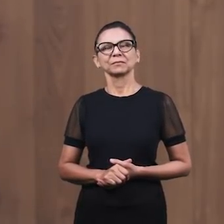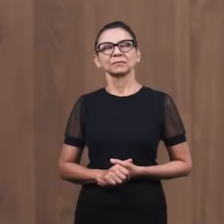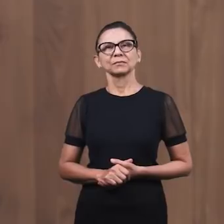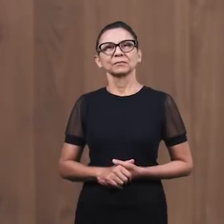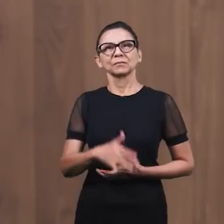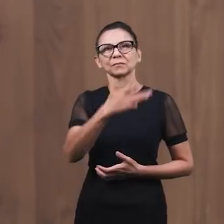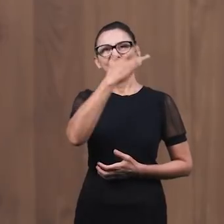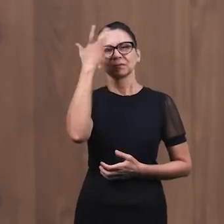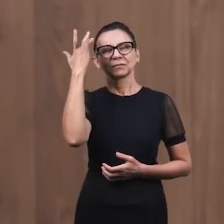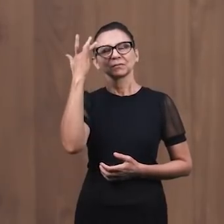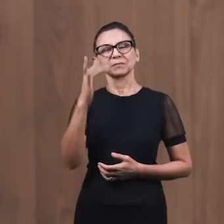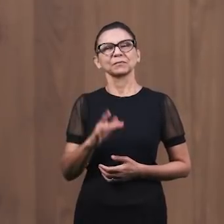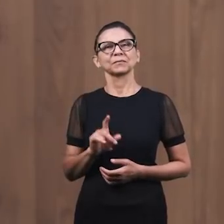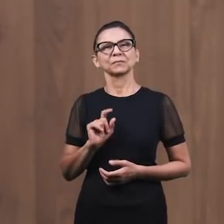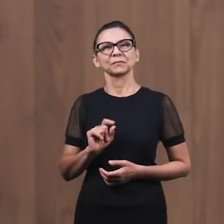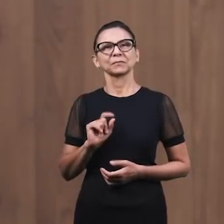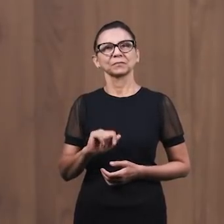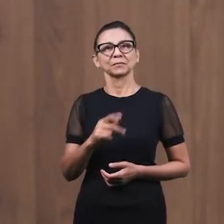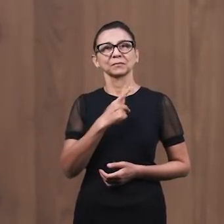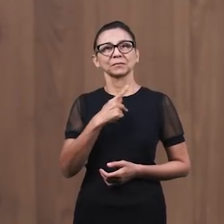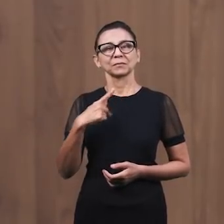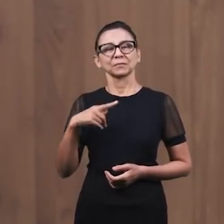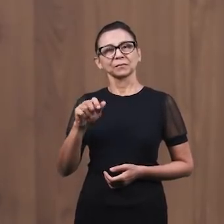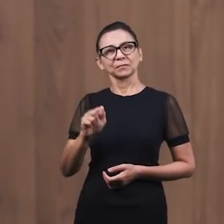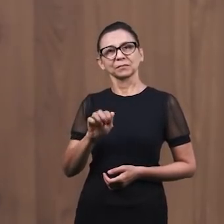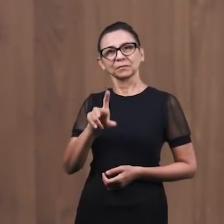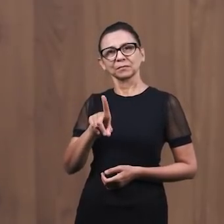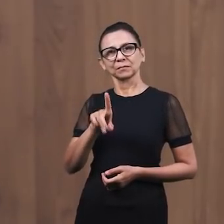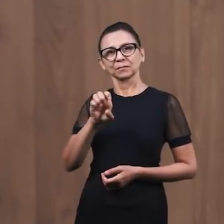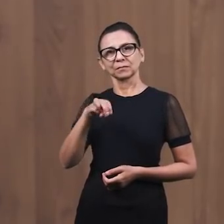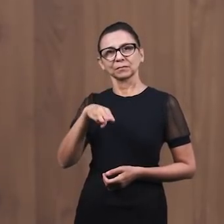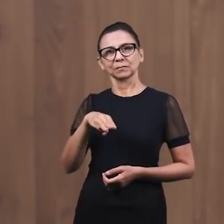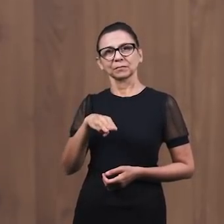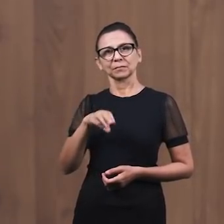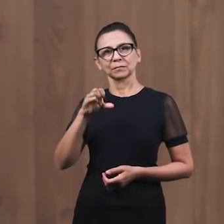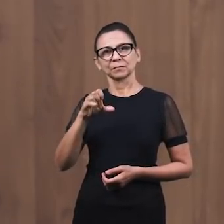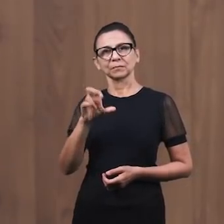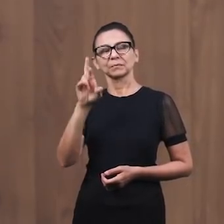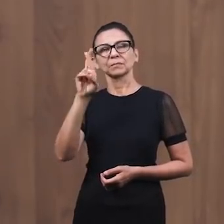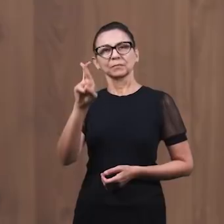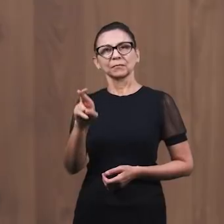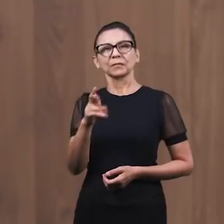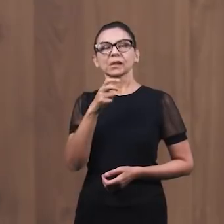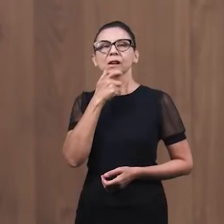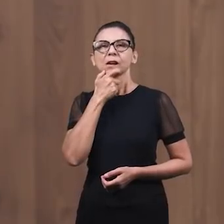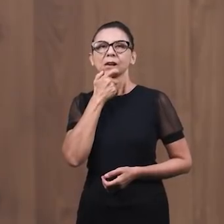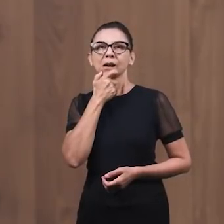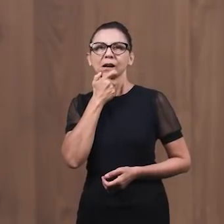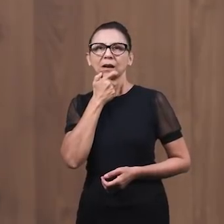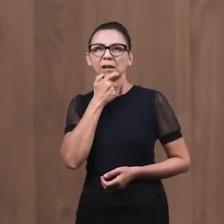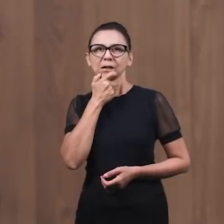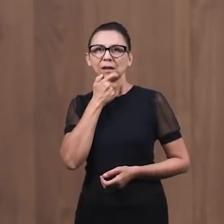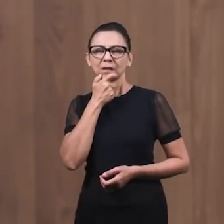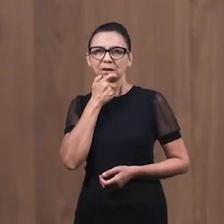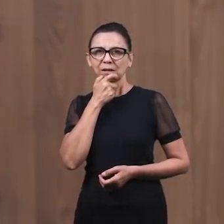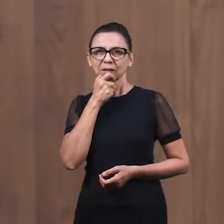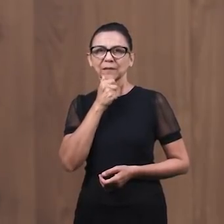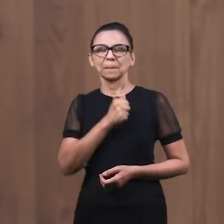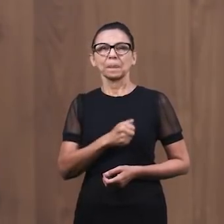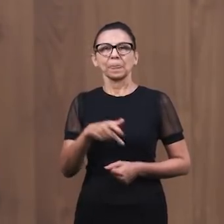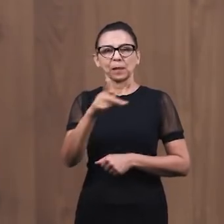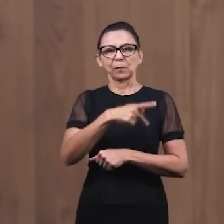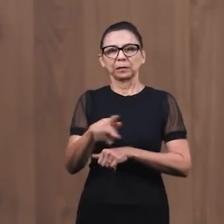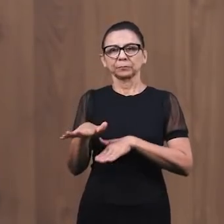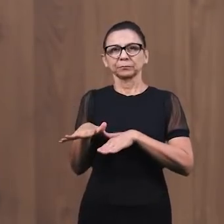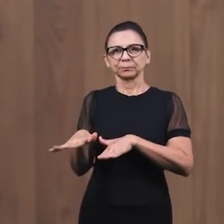informação, que trata-se do pastor Ademir Lodge, lá do Reino Unido, Inglaterra. Ele é pastor